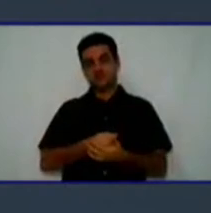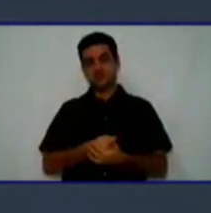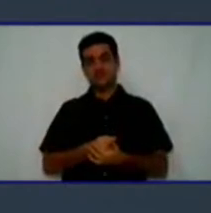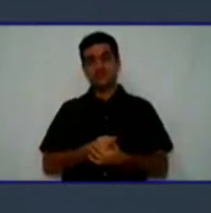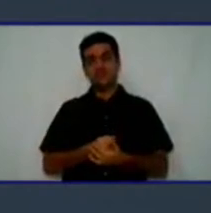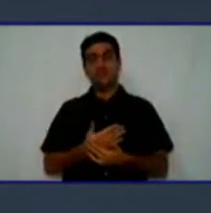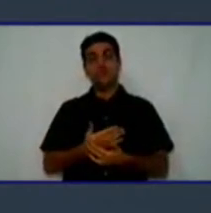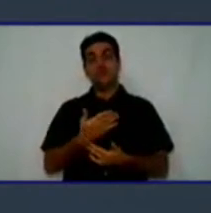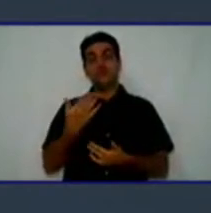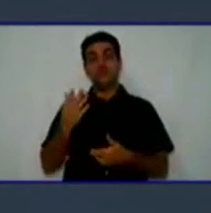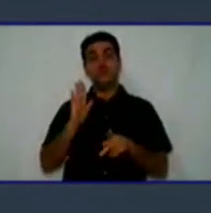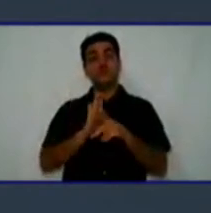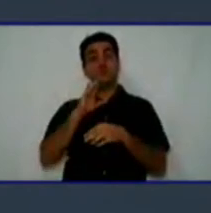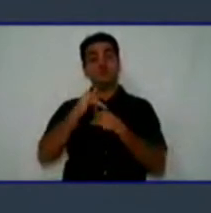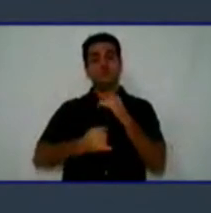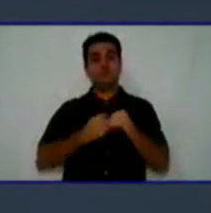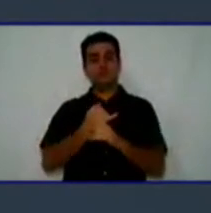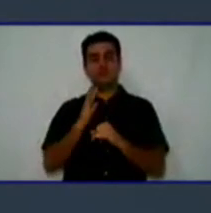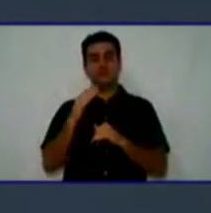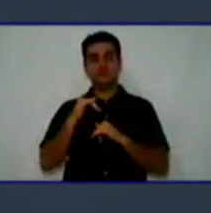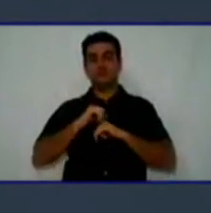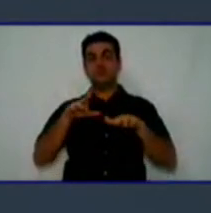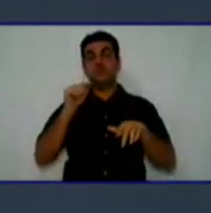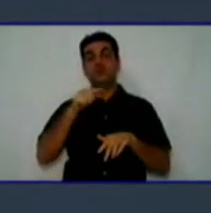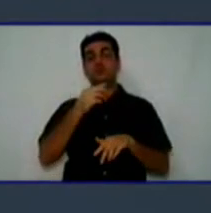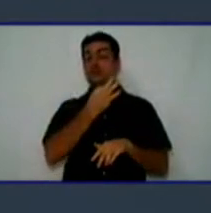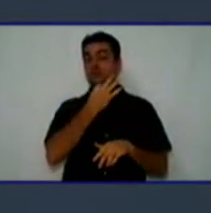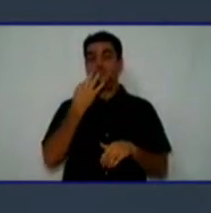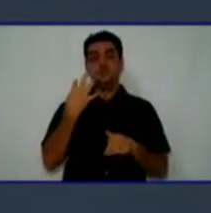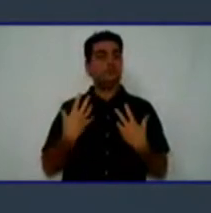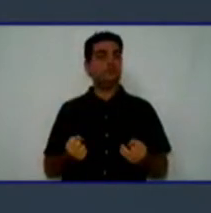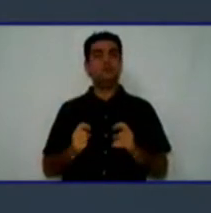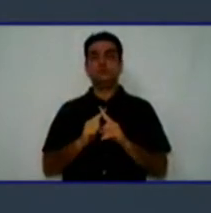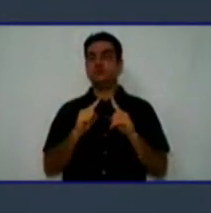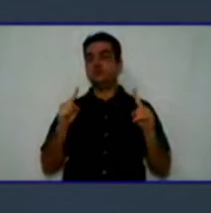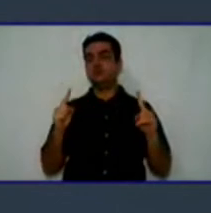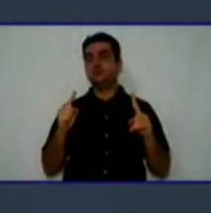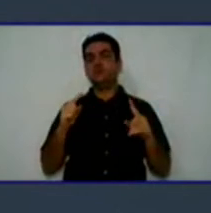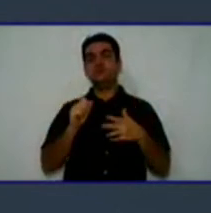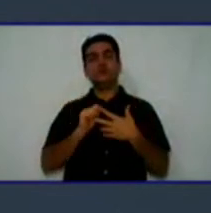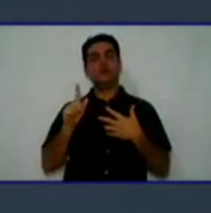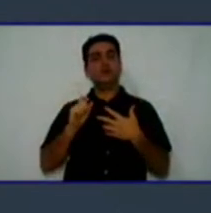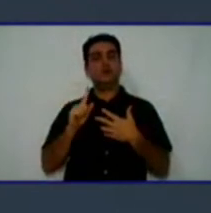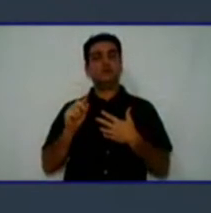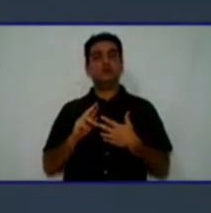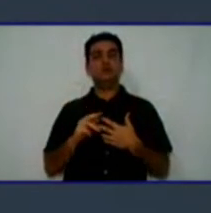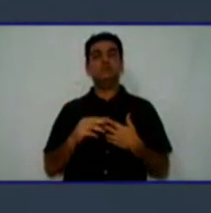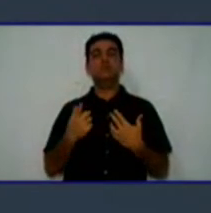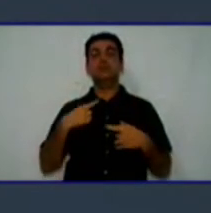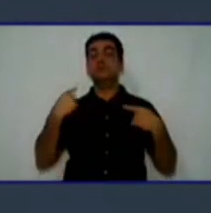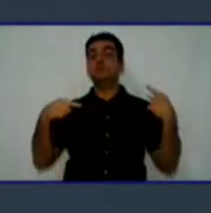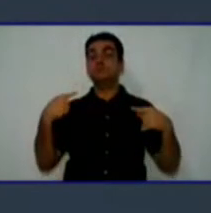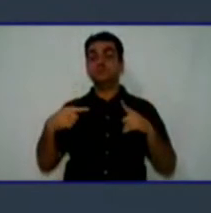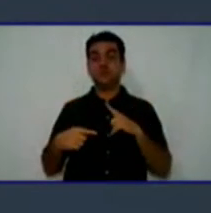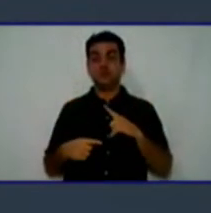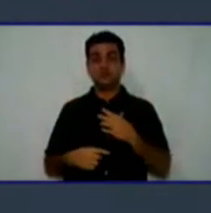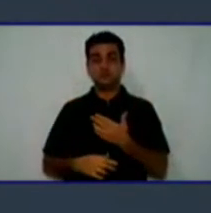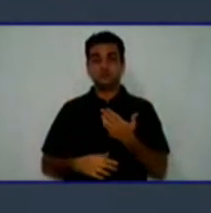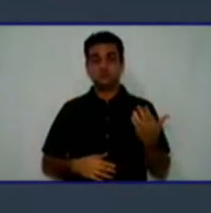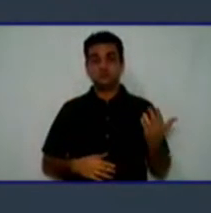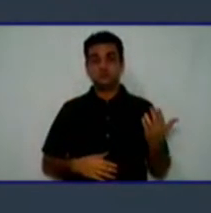sua excelência pela internet, em que o ministro Tarcísio nega provimento ao agravo regimental. Indago